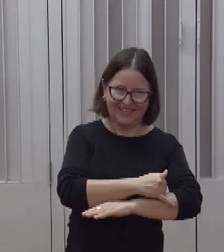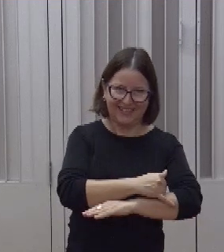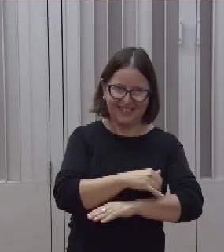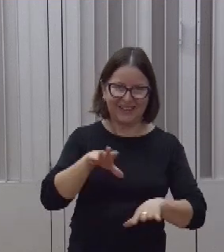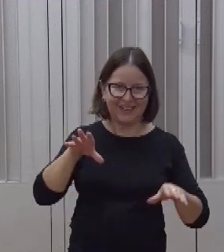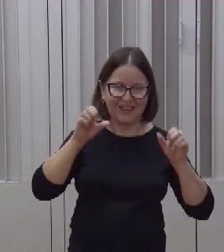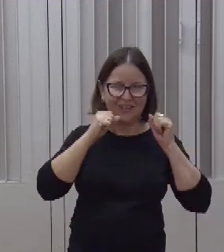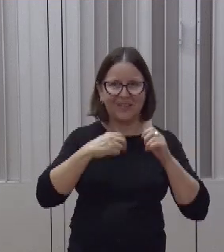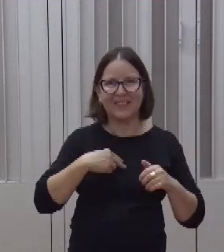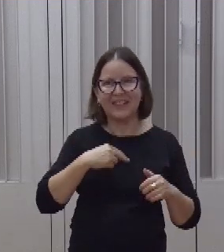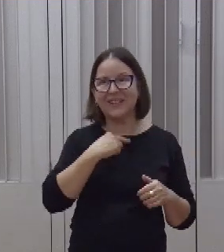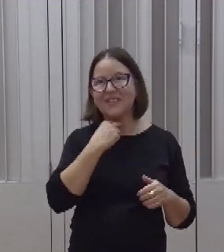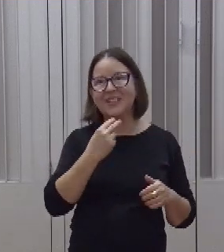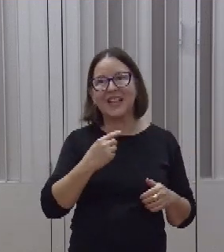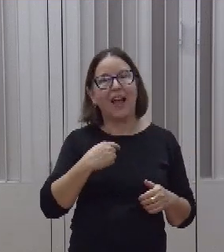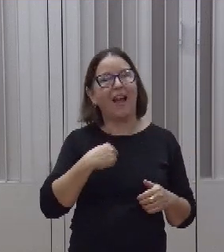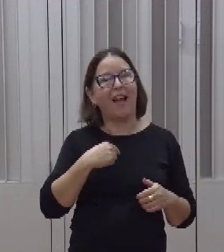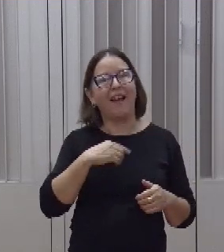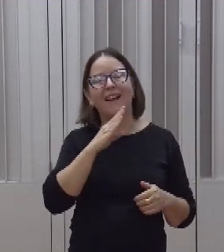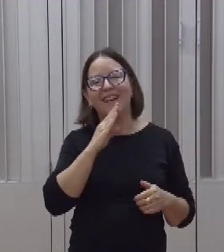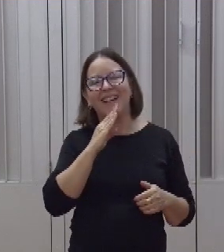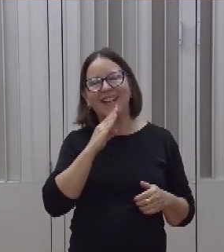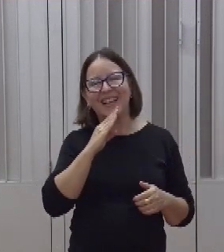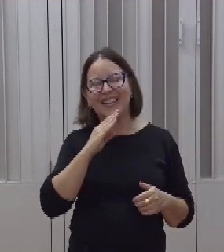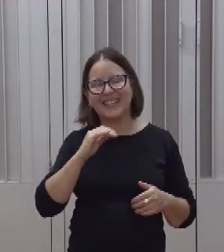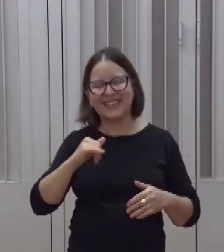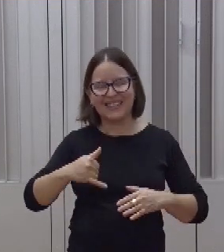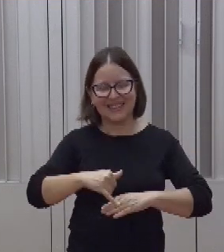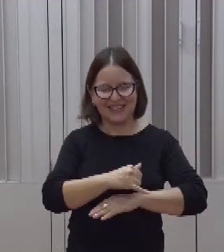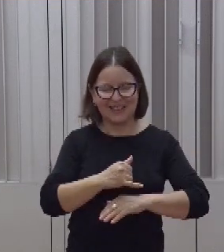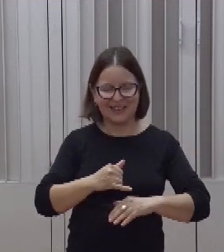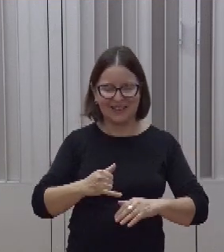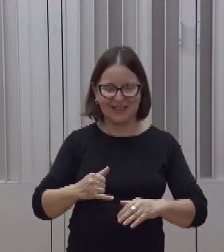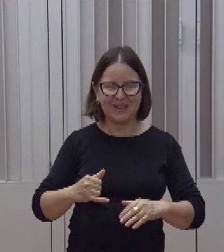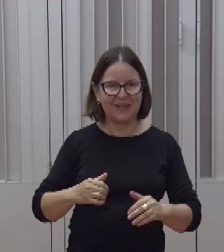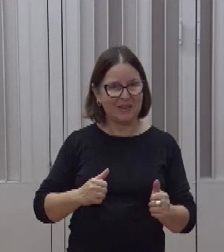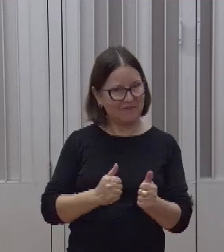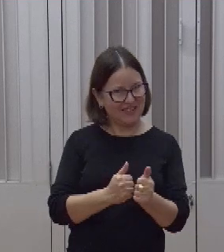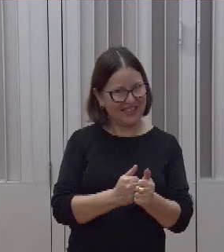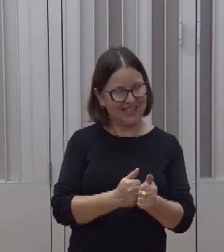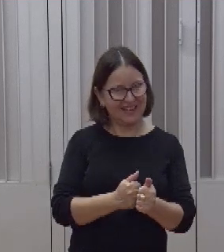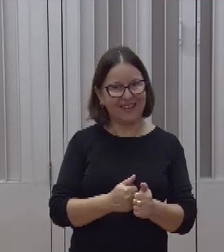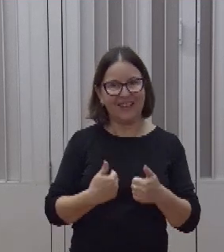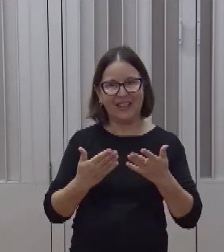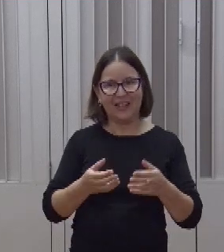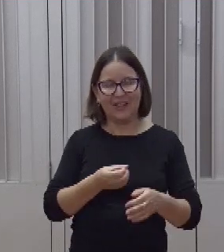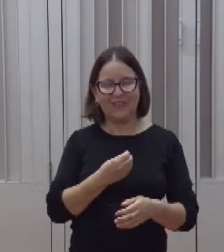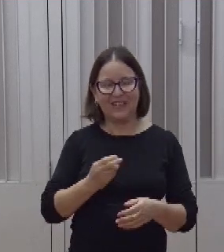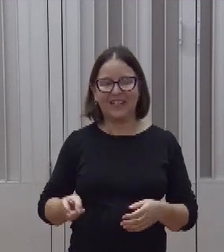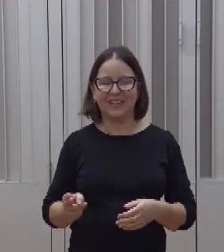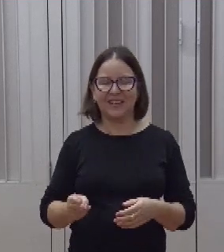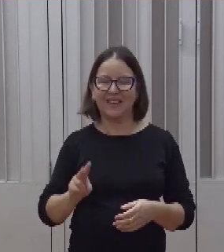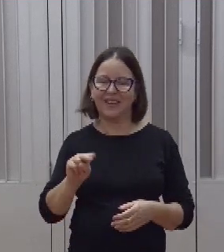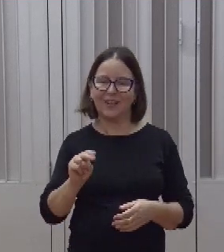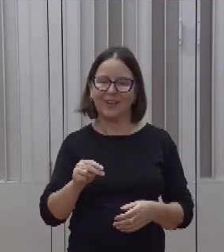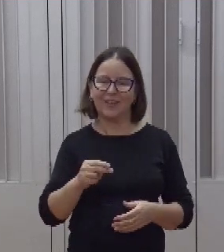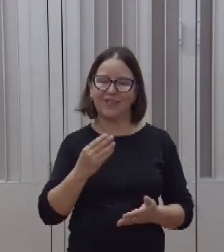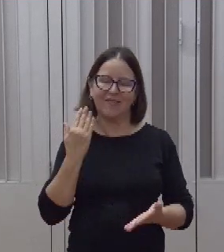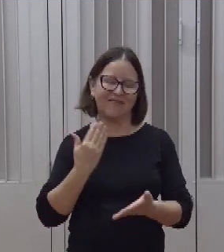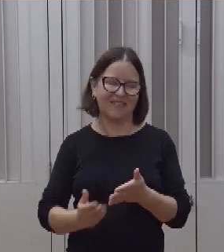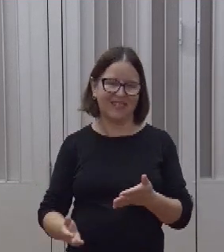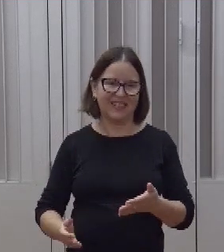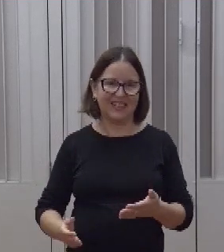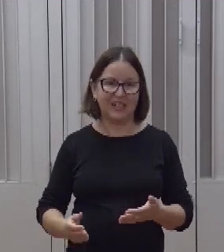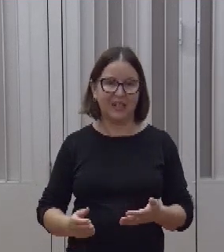voz, eu as conheço e elas me seguem. Eu lhes dou a vida eterna, jamais perecerão, e ninguém